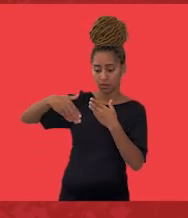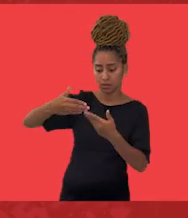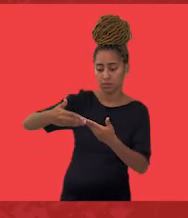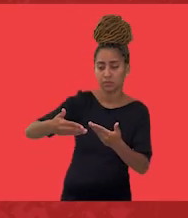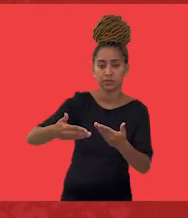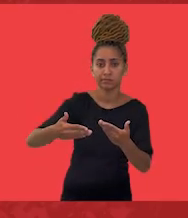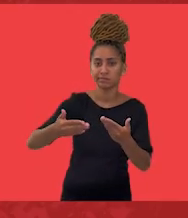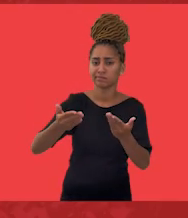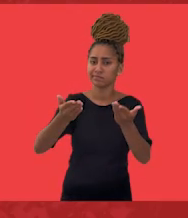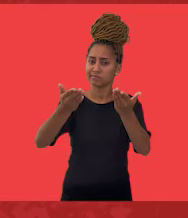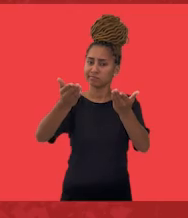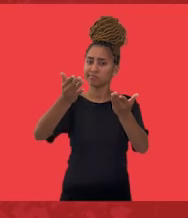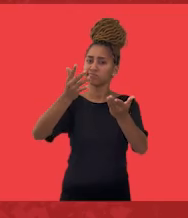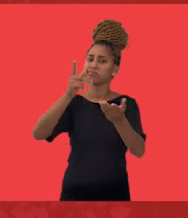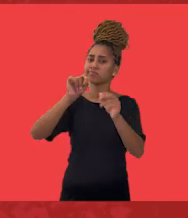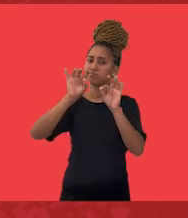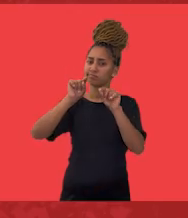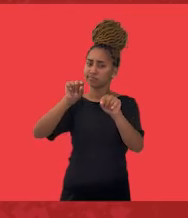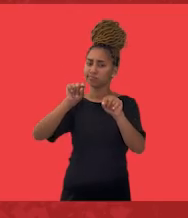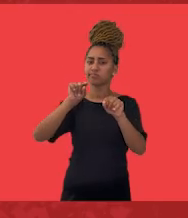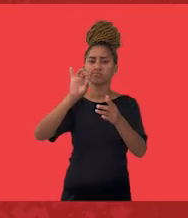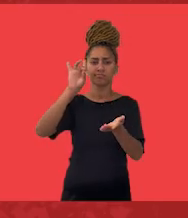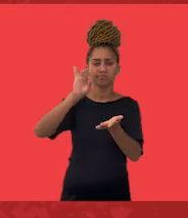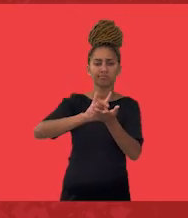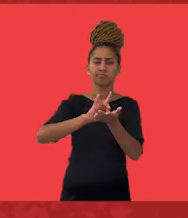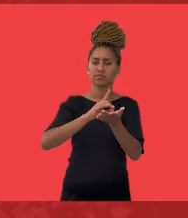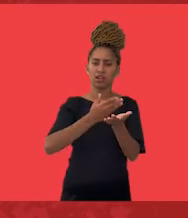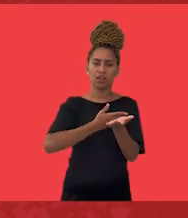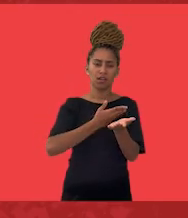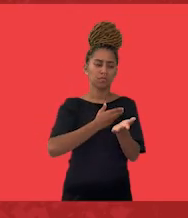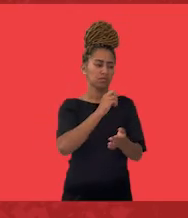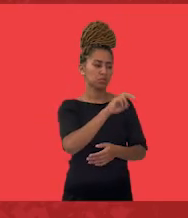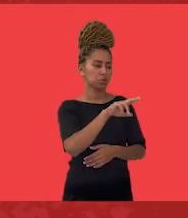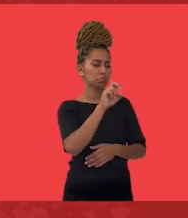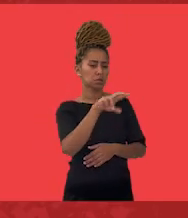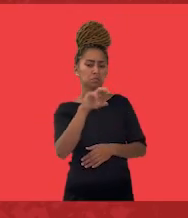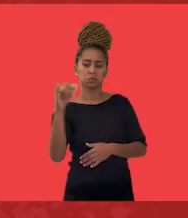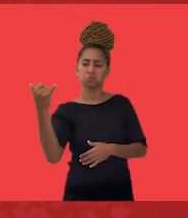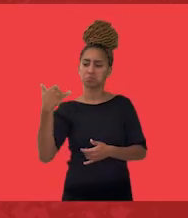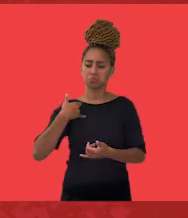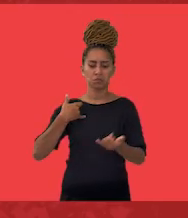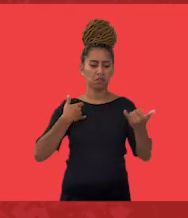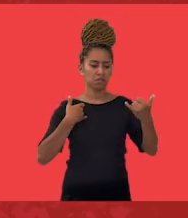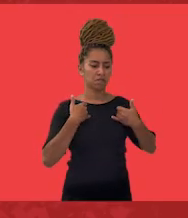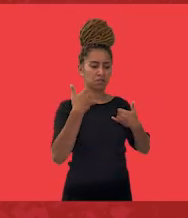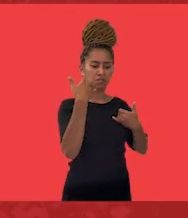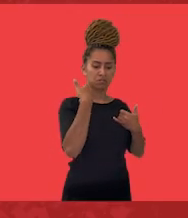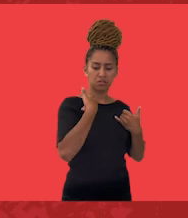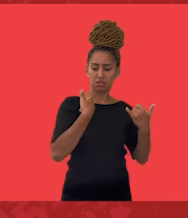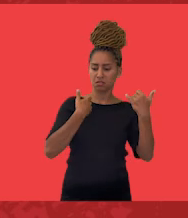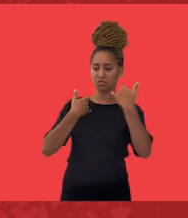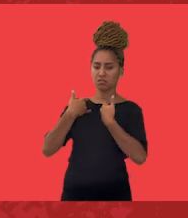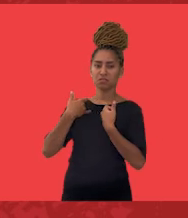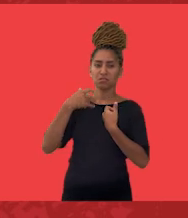sonha solitária com um dia derradeiro em que algum ser, convencido de sua mortalidade em